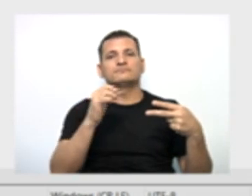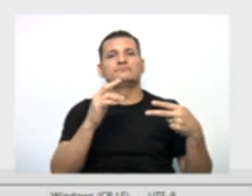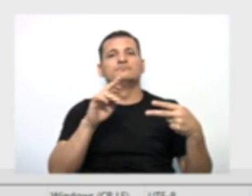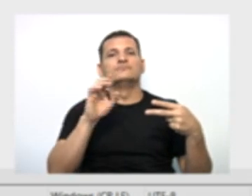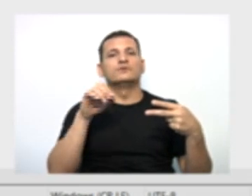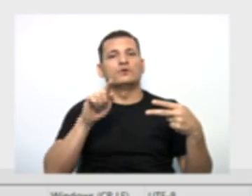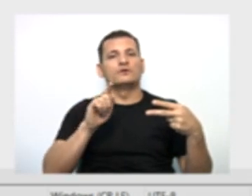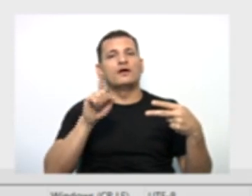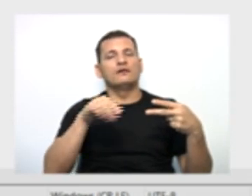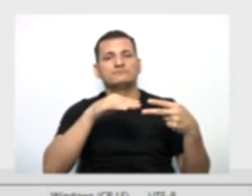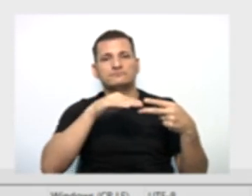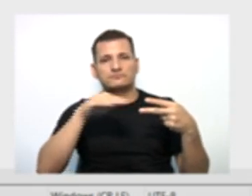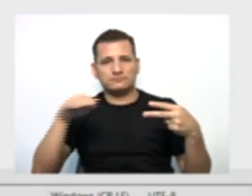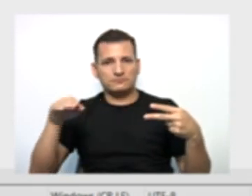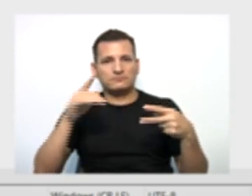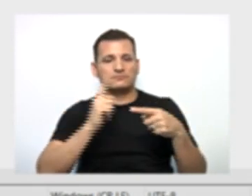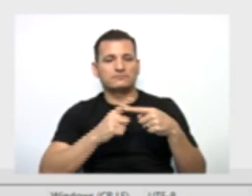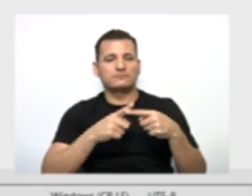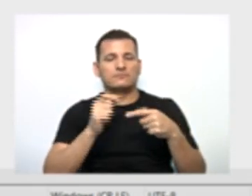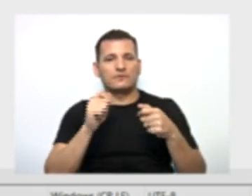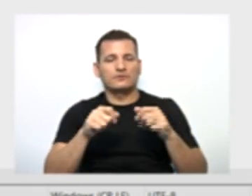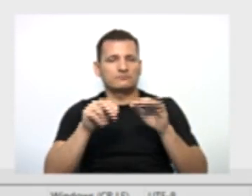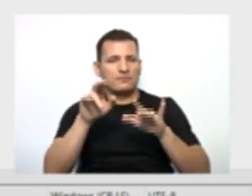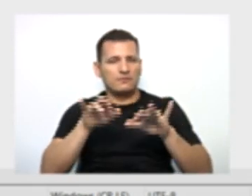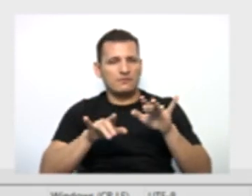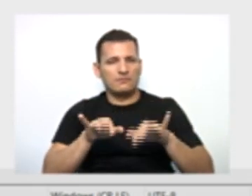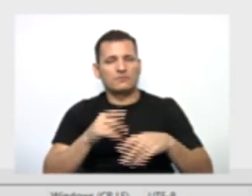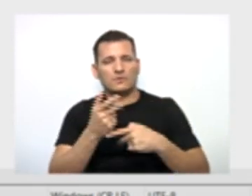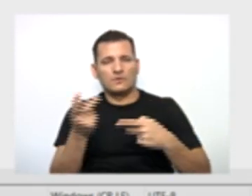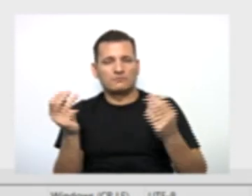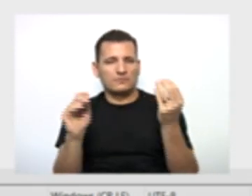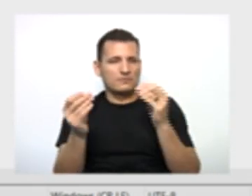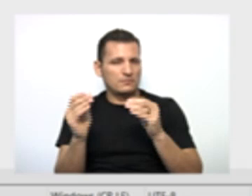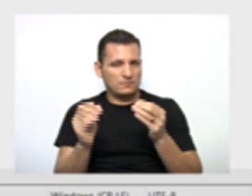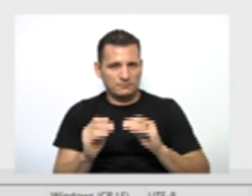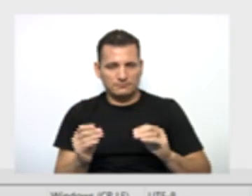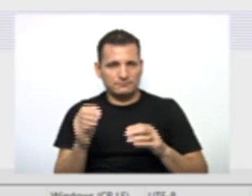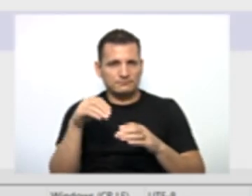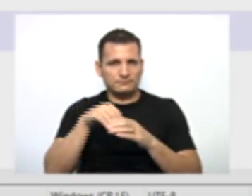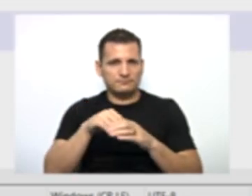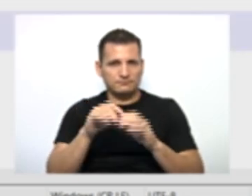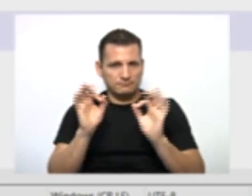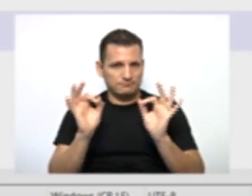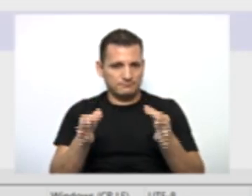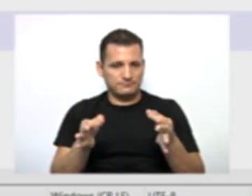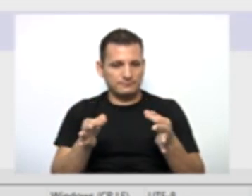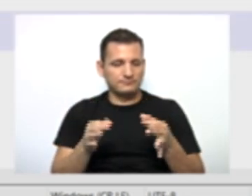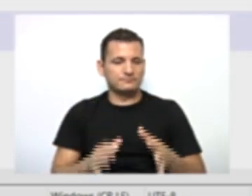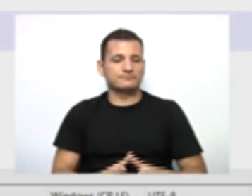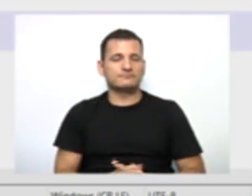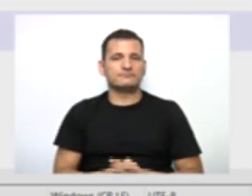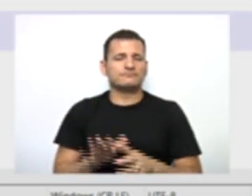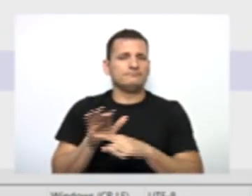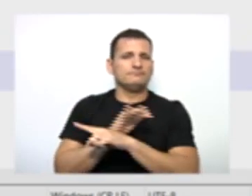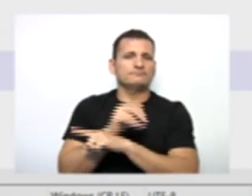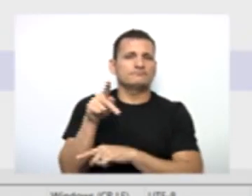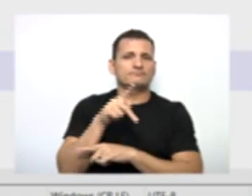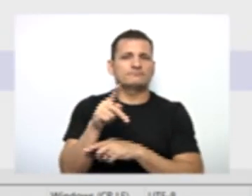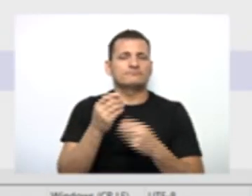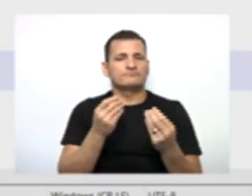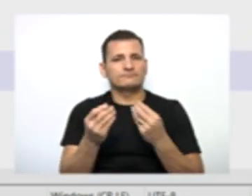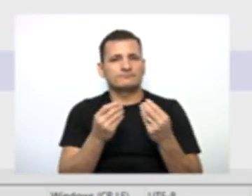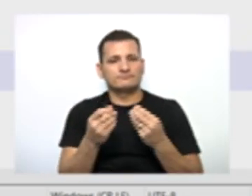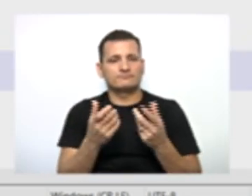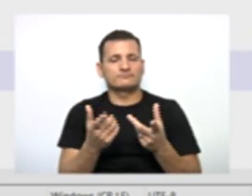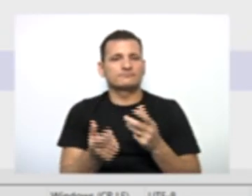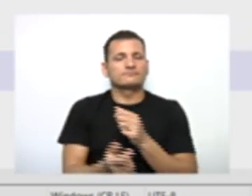em linha, porque eu posso escrever mais coisas dentro dela, certo? Professor, como é que estão